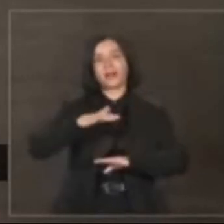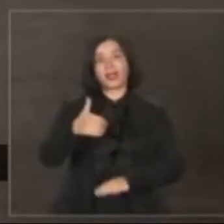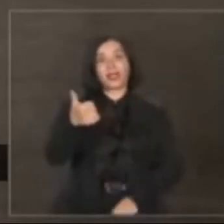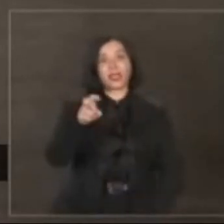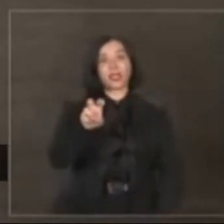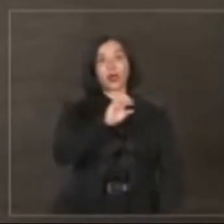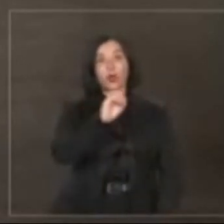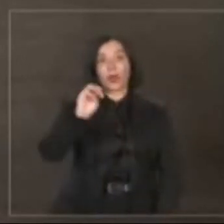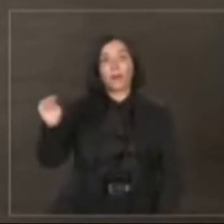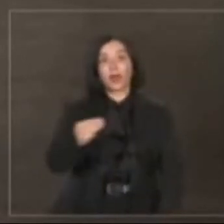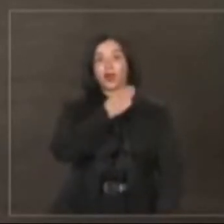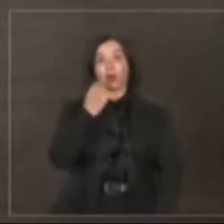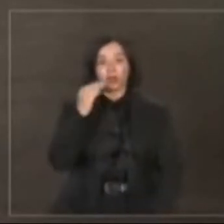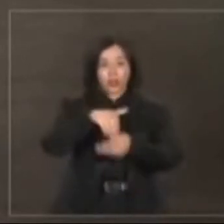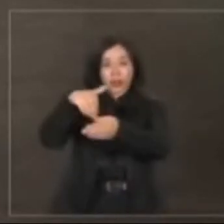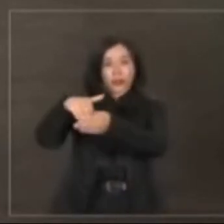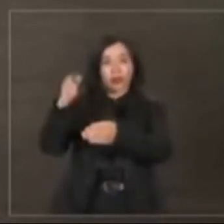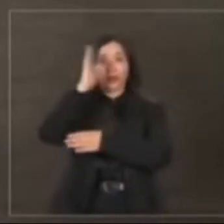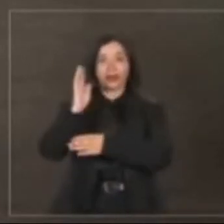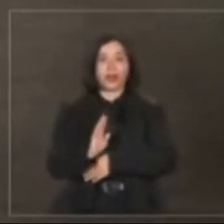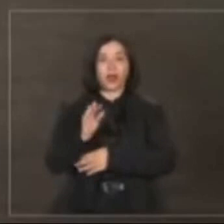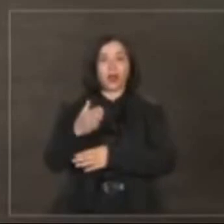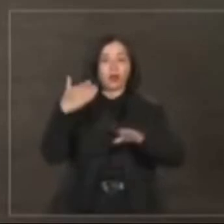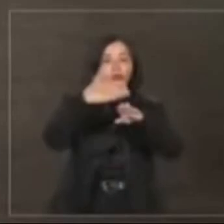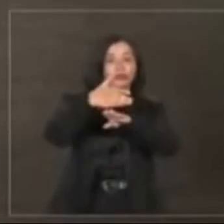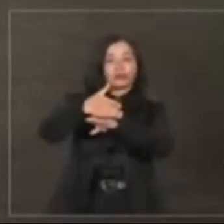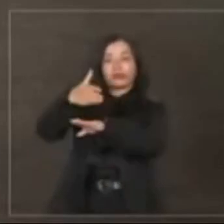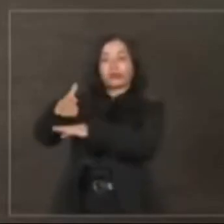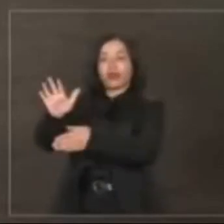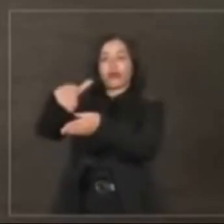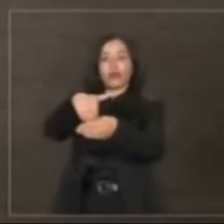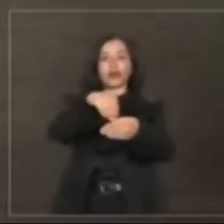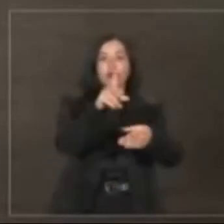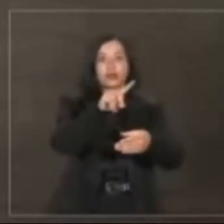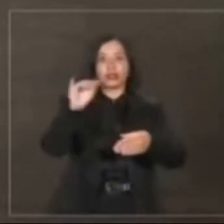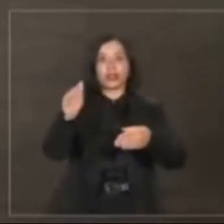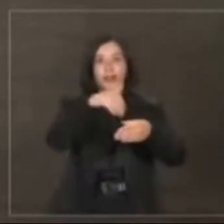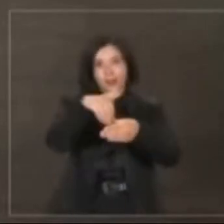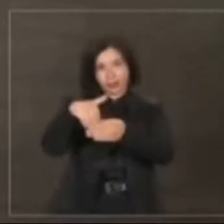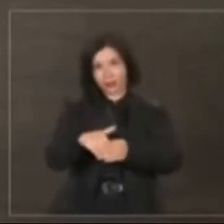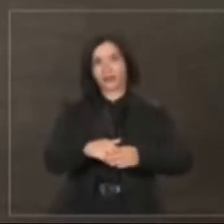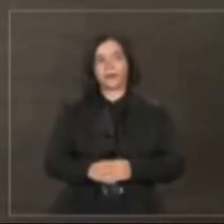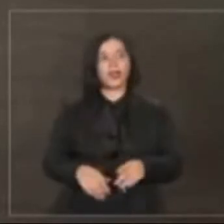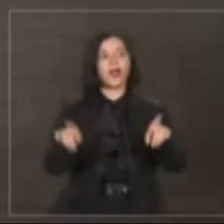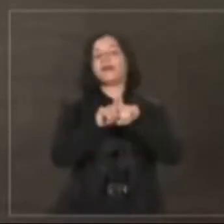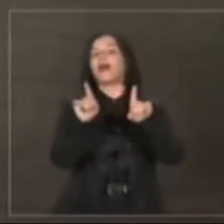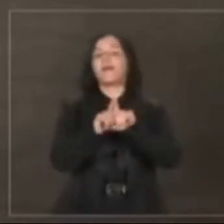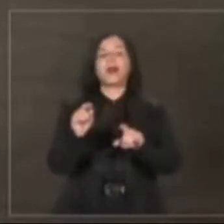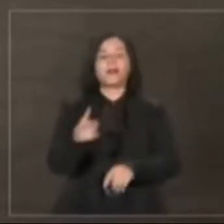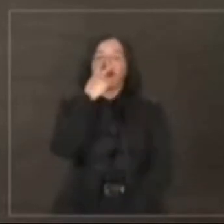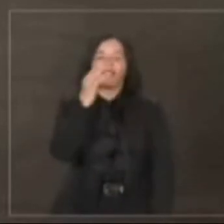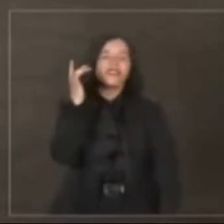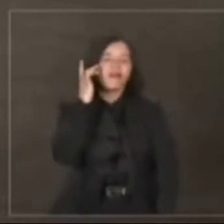150 milhões de eleitores brasileiros compareçam a seus locais de votação no dia das eleições e tudo pareça